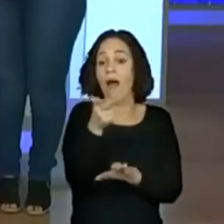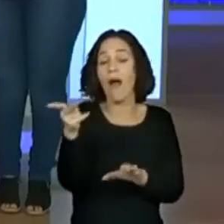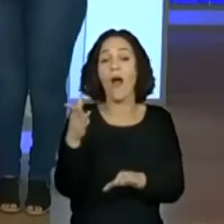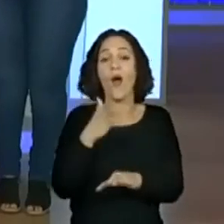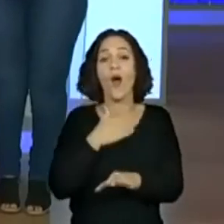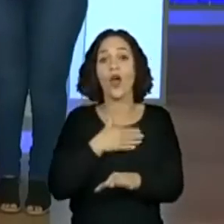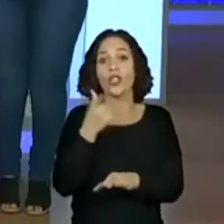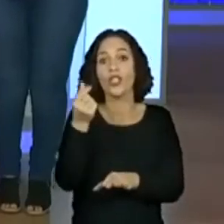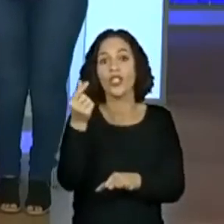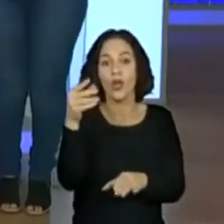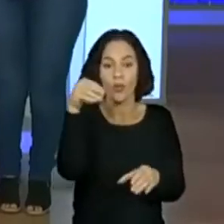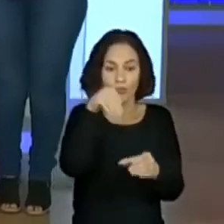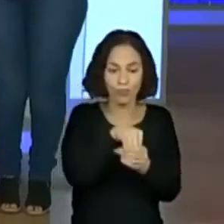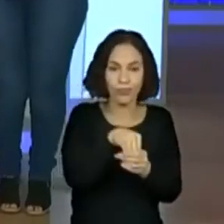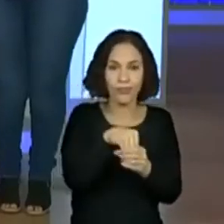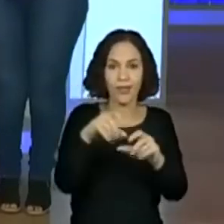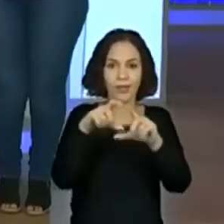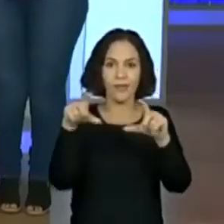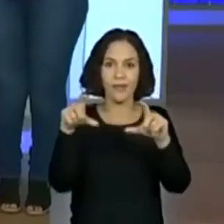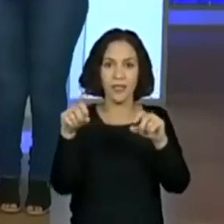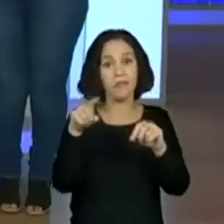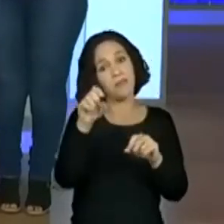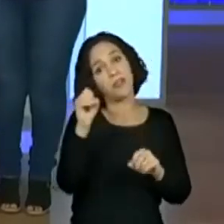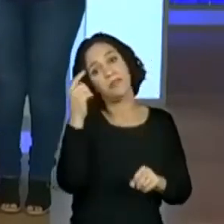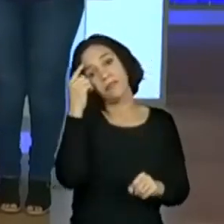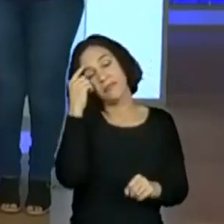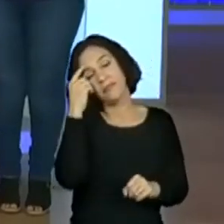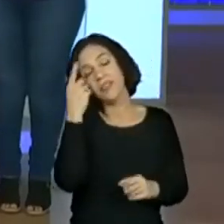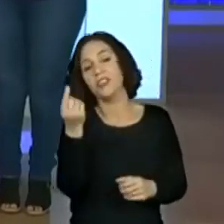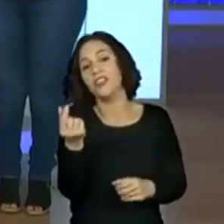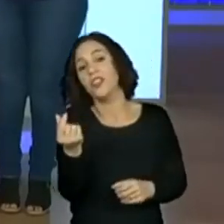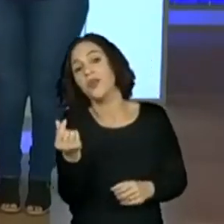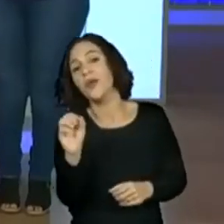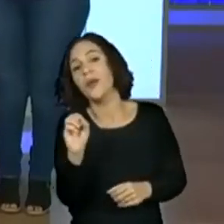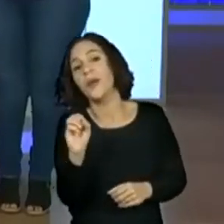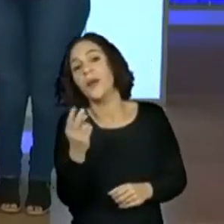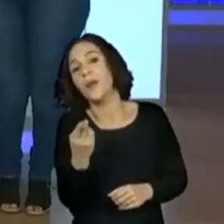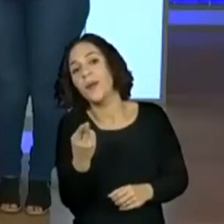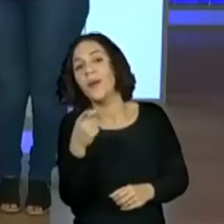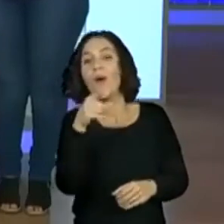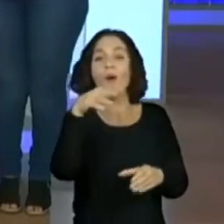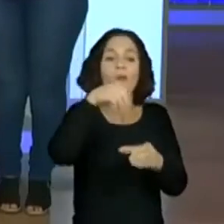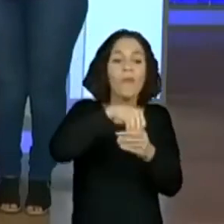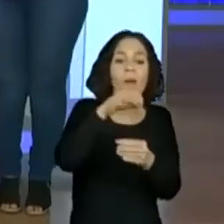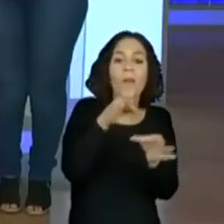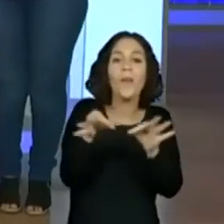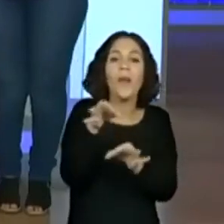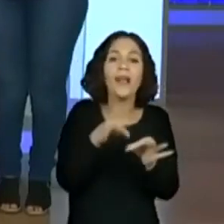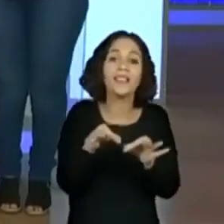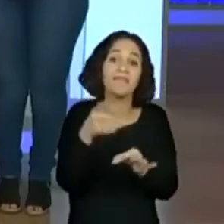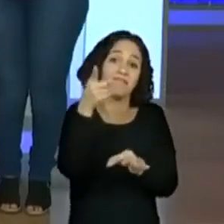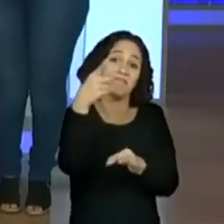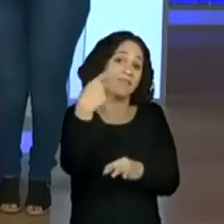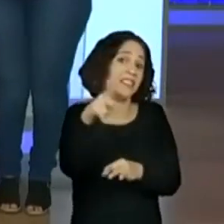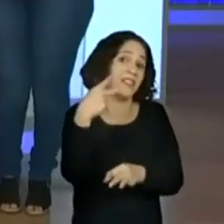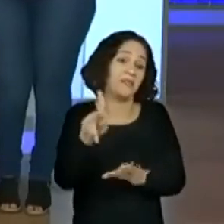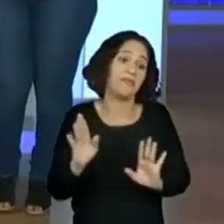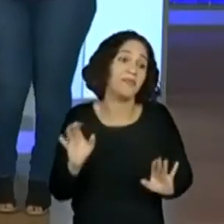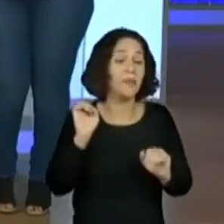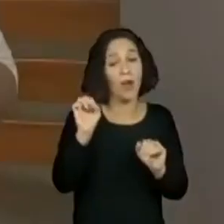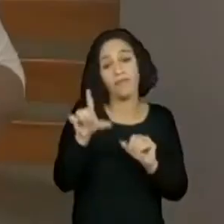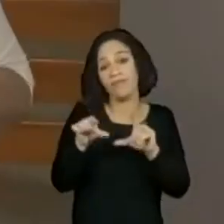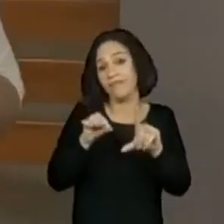cédulas, guardar. E aí você escolhe. Você acha melhor guardar cédula ou você acha melhor guardar moedas? O cofrinho é seu. Então, o